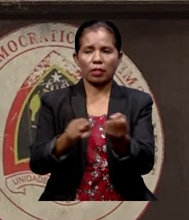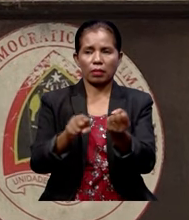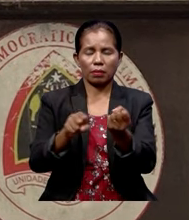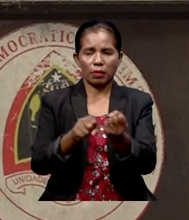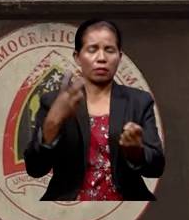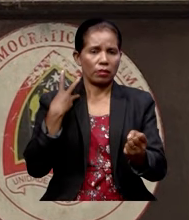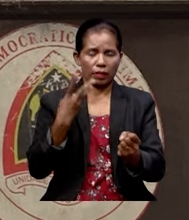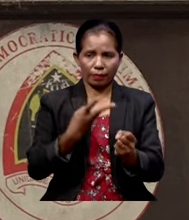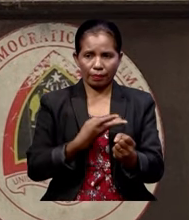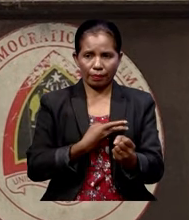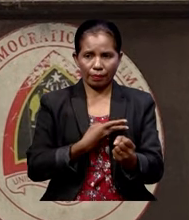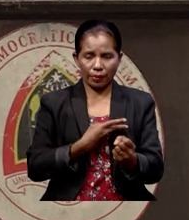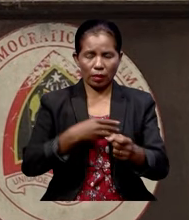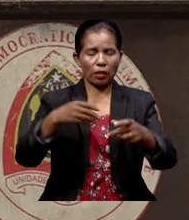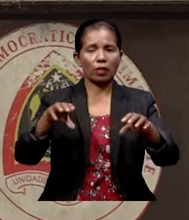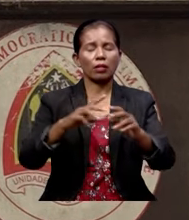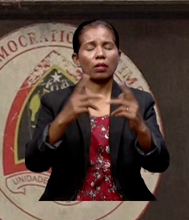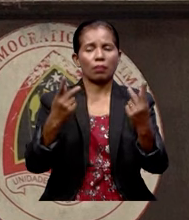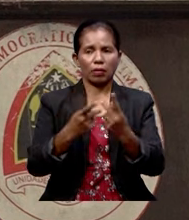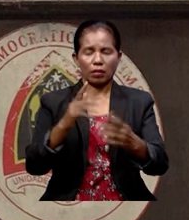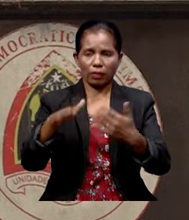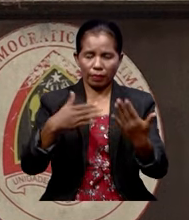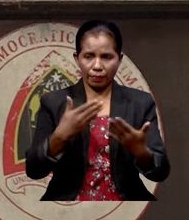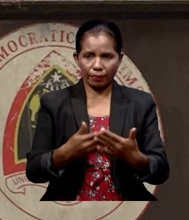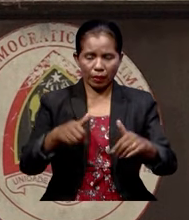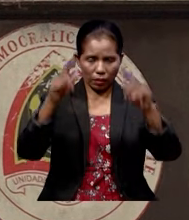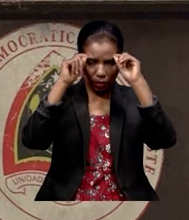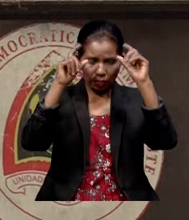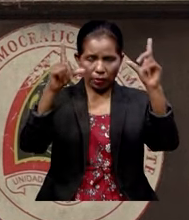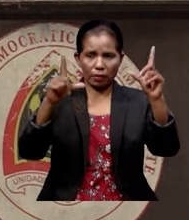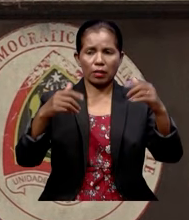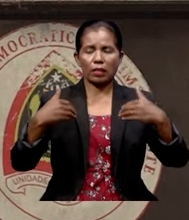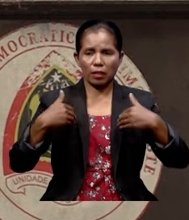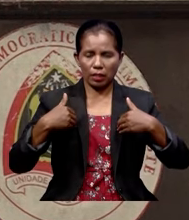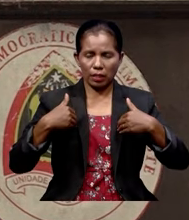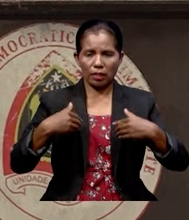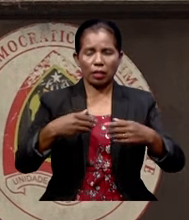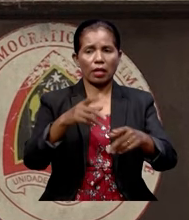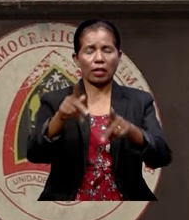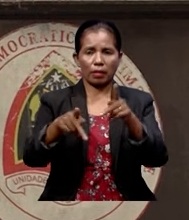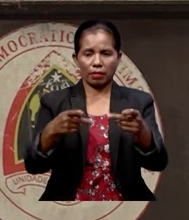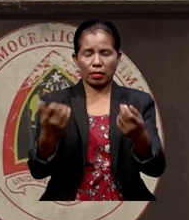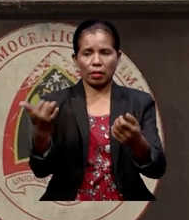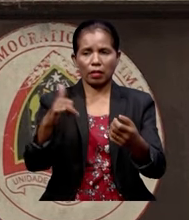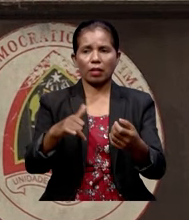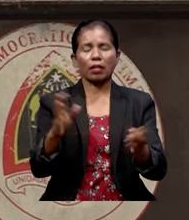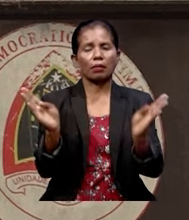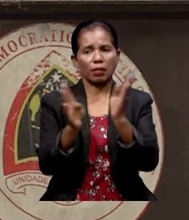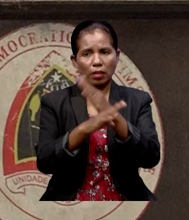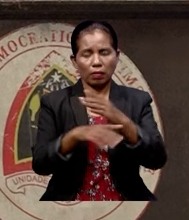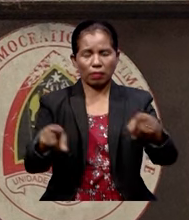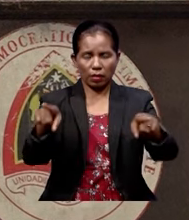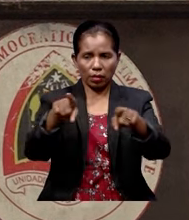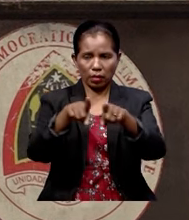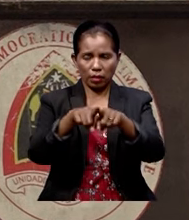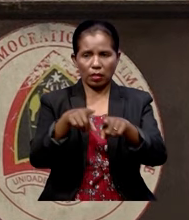minha setor sirané. E até igual nós temos cooperativos sirané. Deve sair nessa embrio,